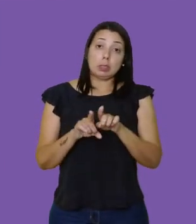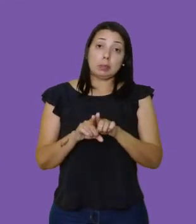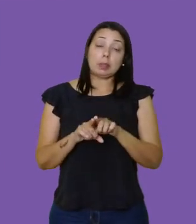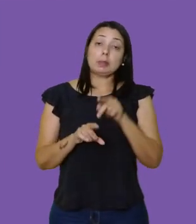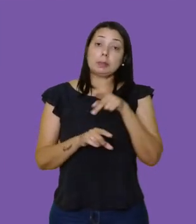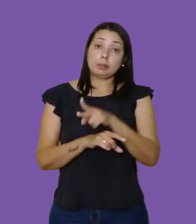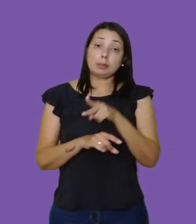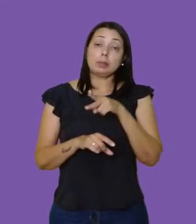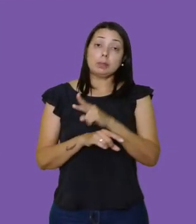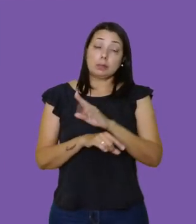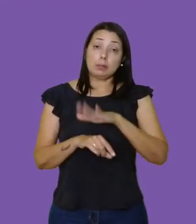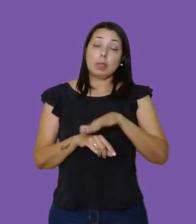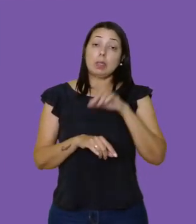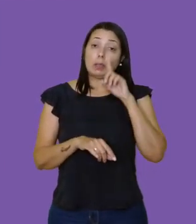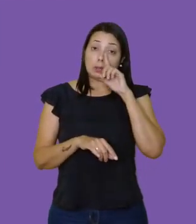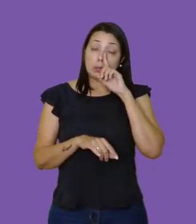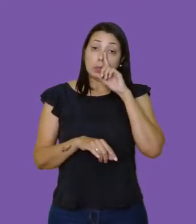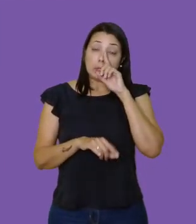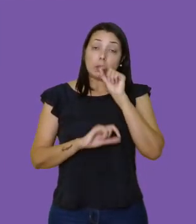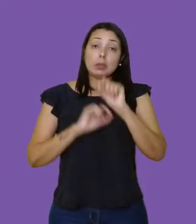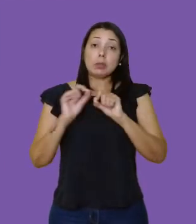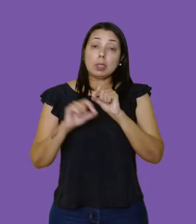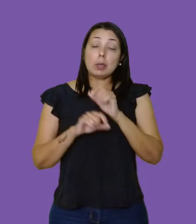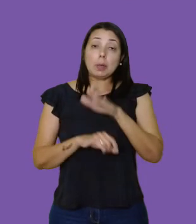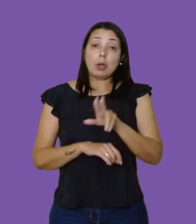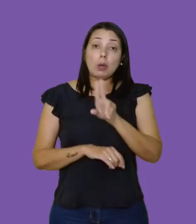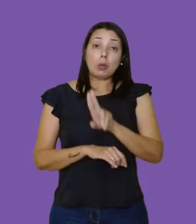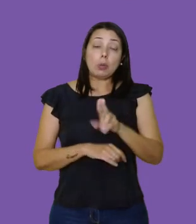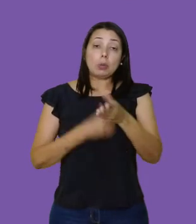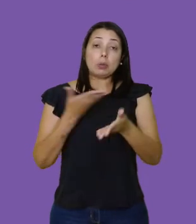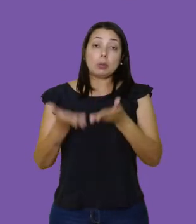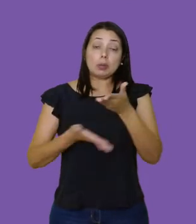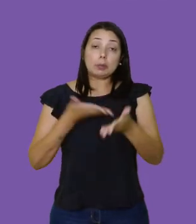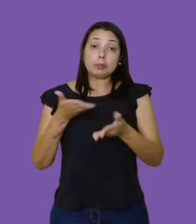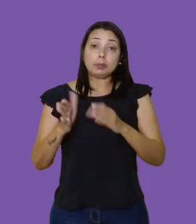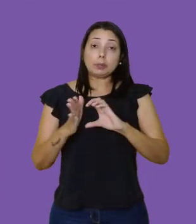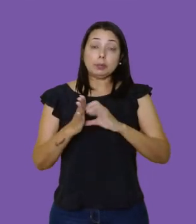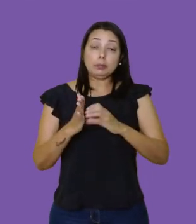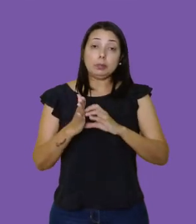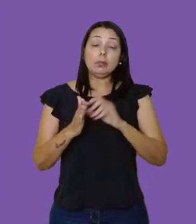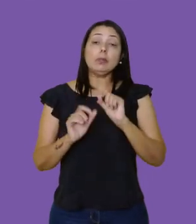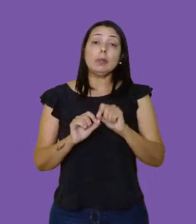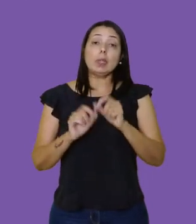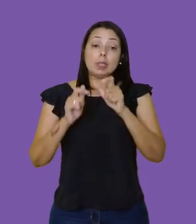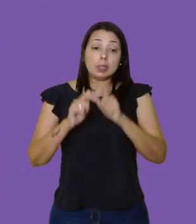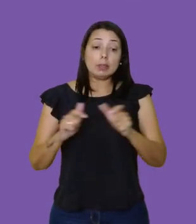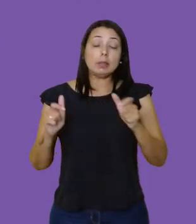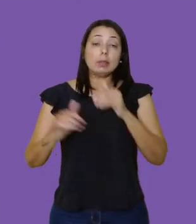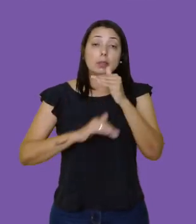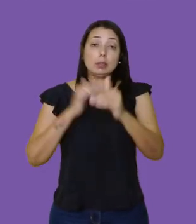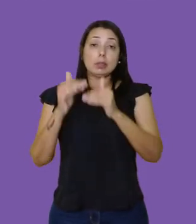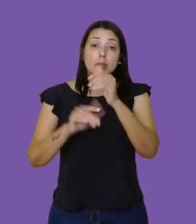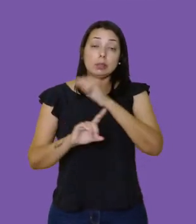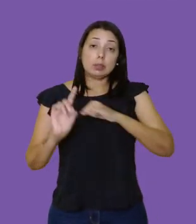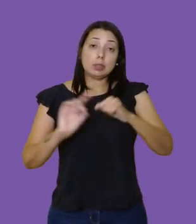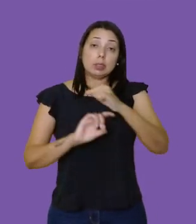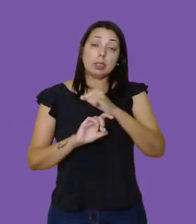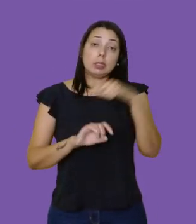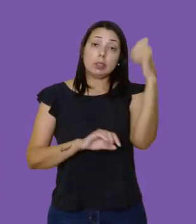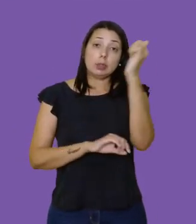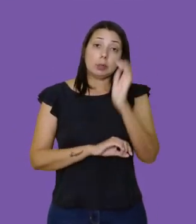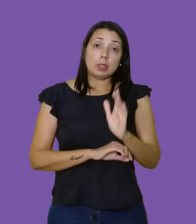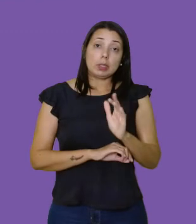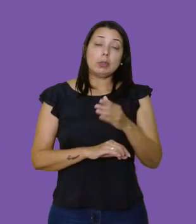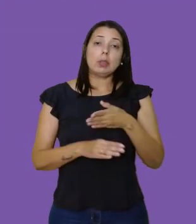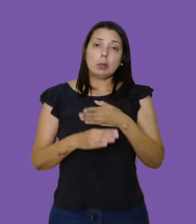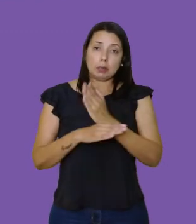vez mais os riscos no mau uso desse tratamento de dados pessoais crescem na nossa sociedade. O Brasil